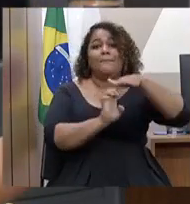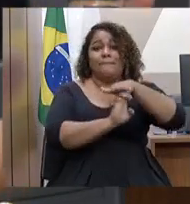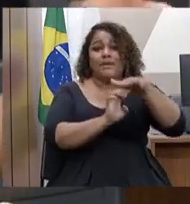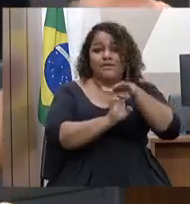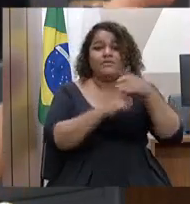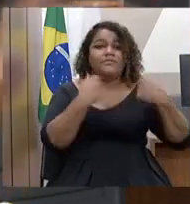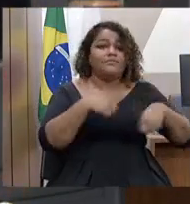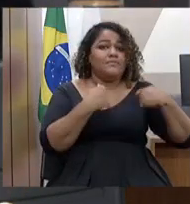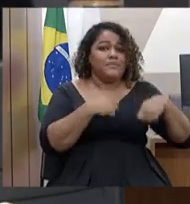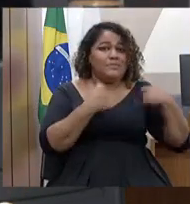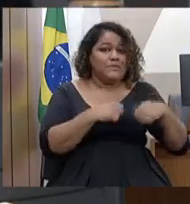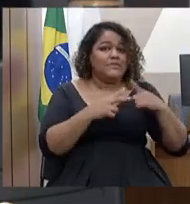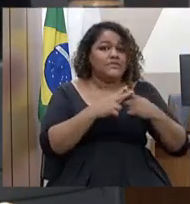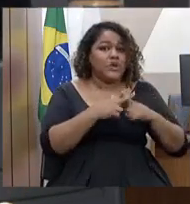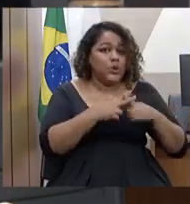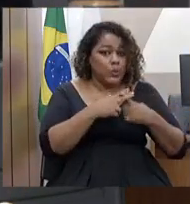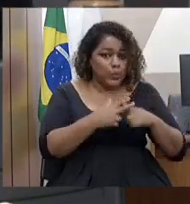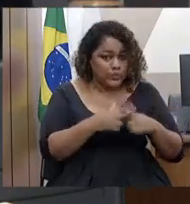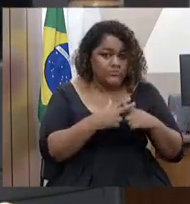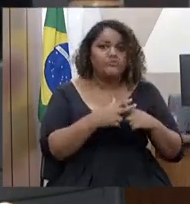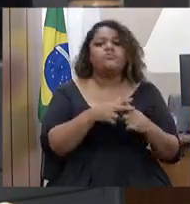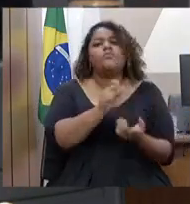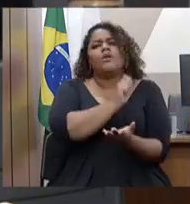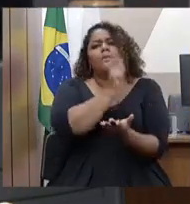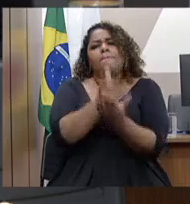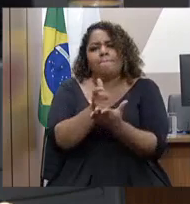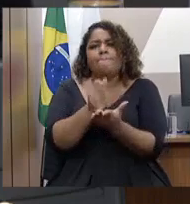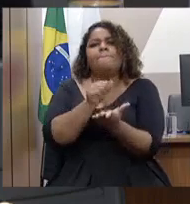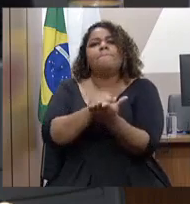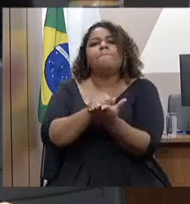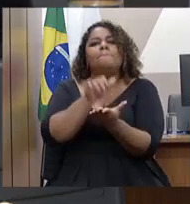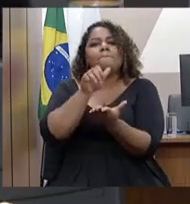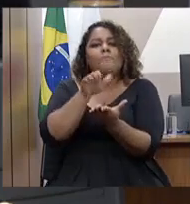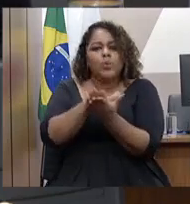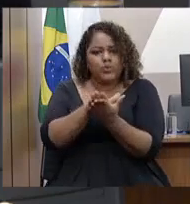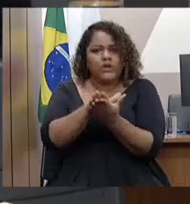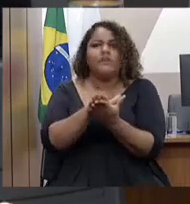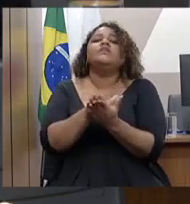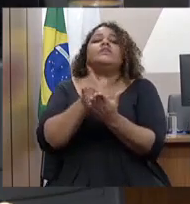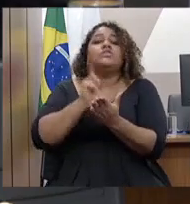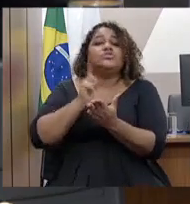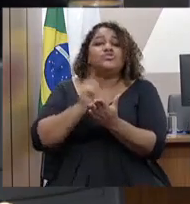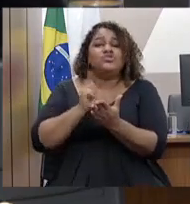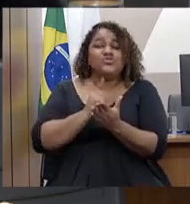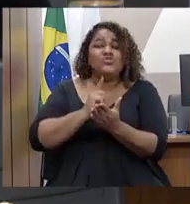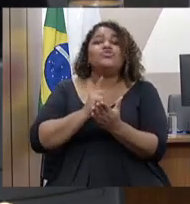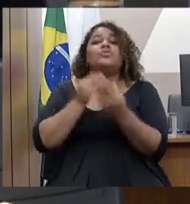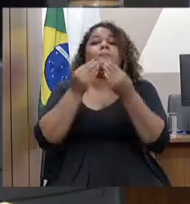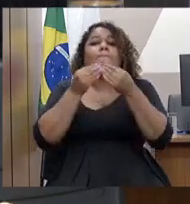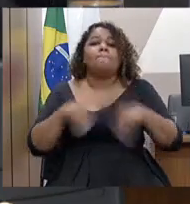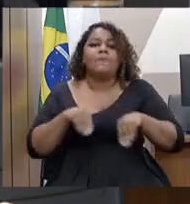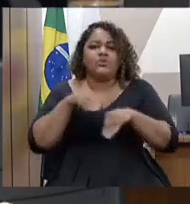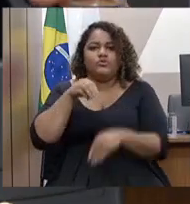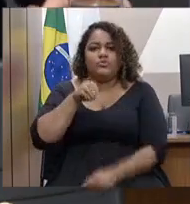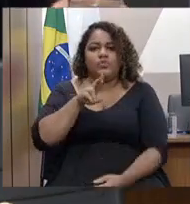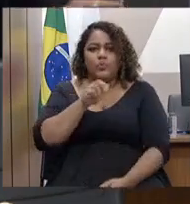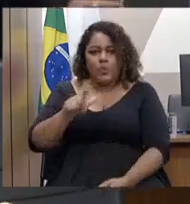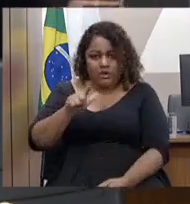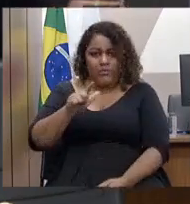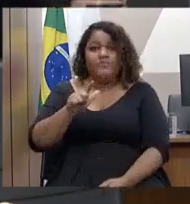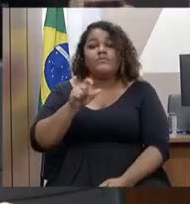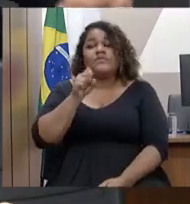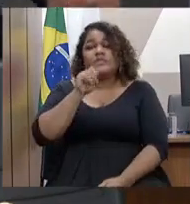responsabilize né por meio do pagamento de uma indenização por dano moral e espaço a CD4 se isso não é obtido de forma extrajudicial